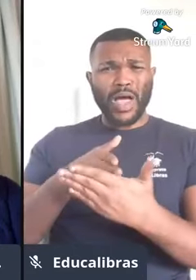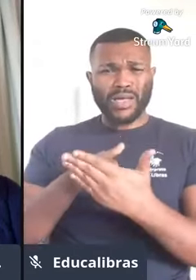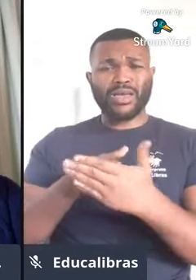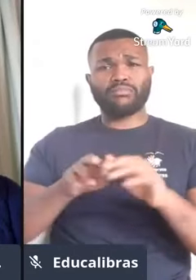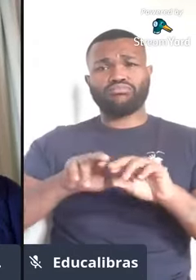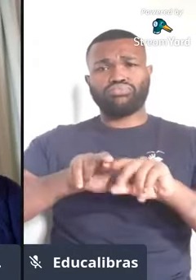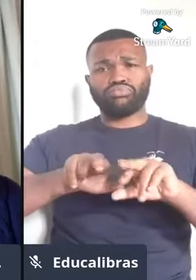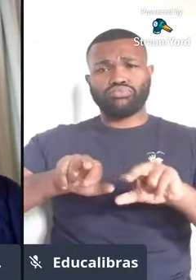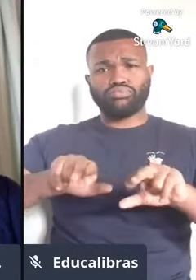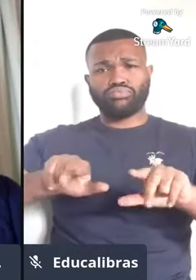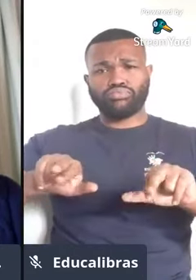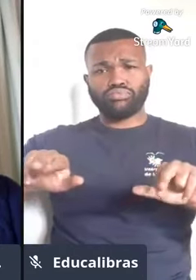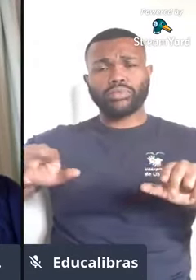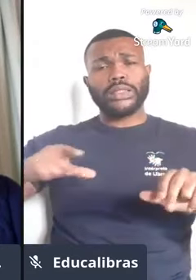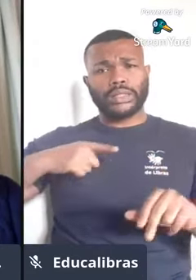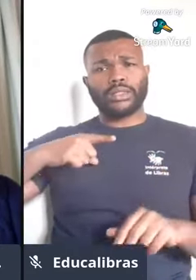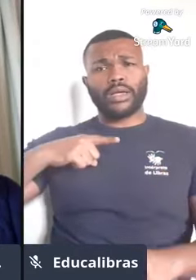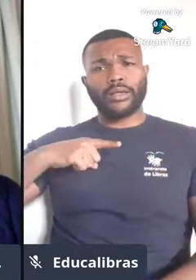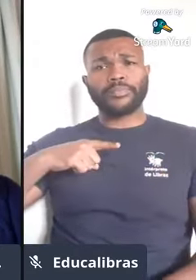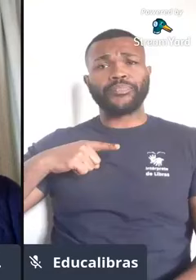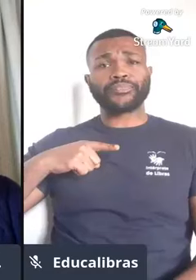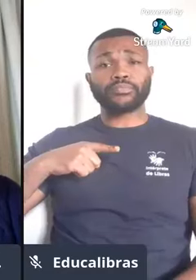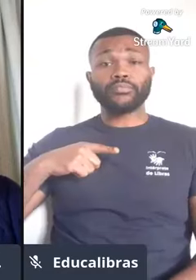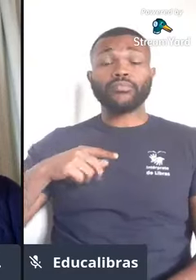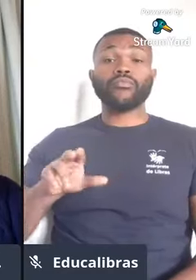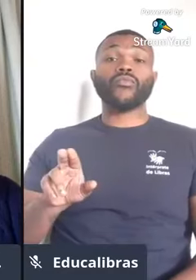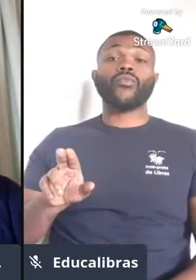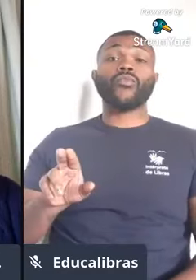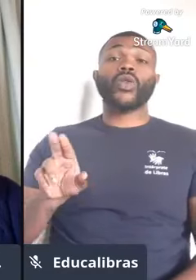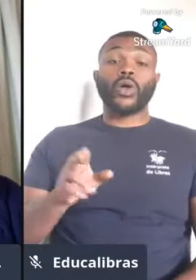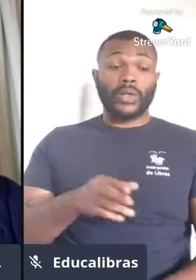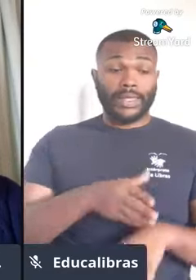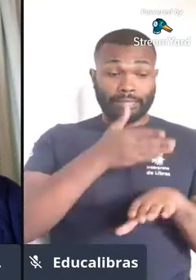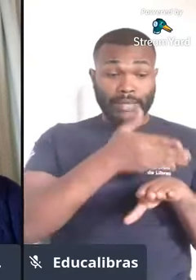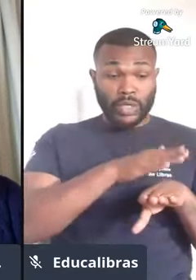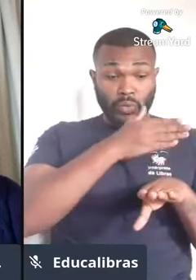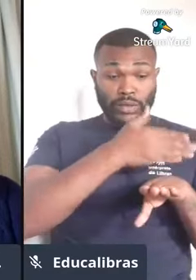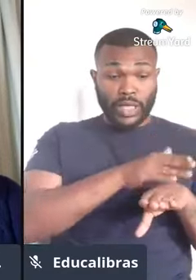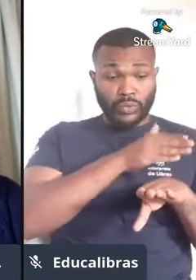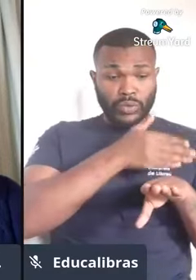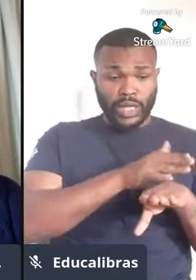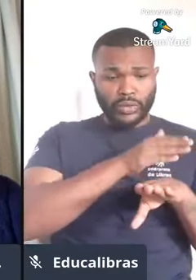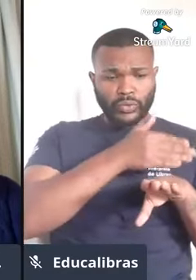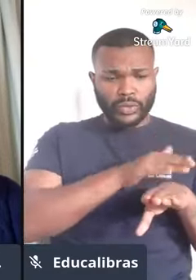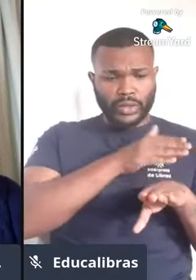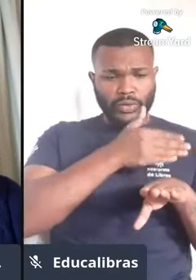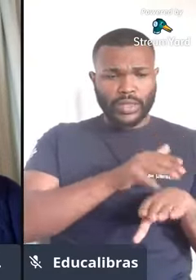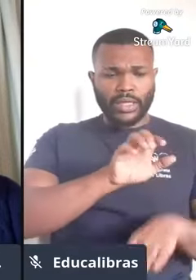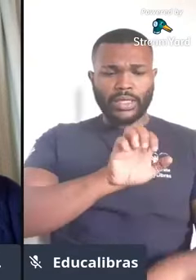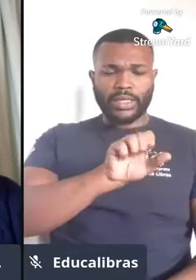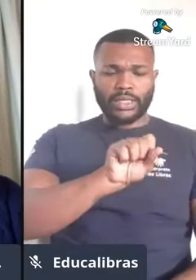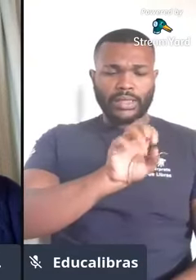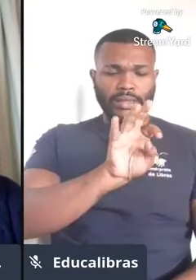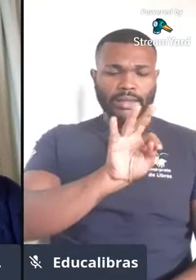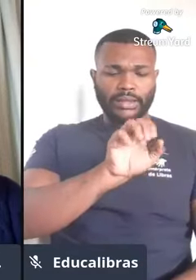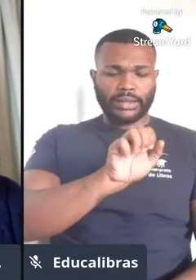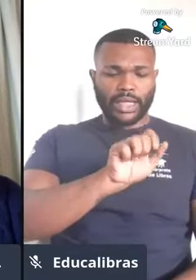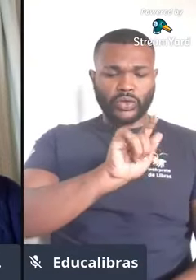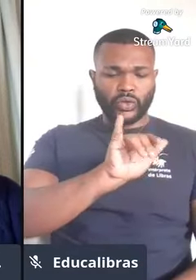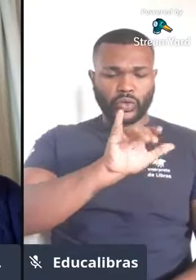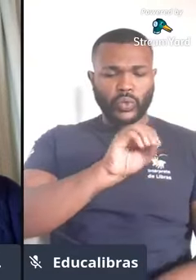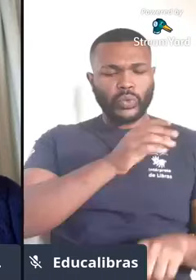ainda encontra, né? O exercício do estágio é um exercício muito, muito produtivo,